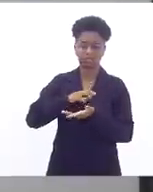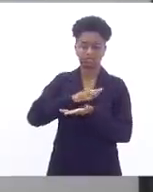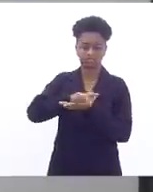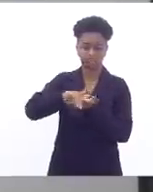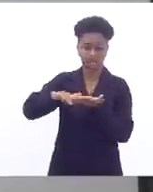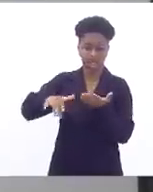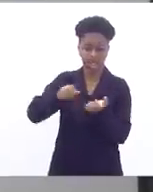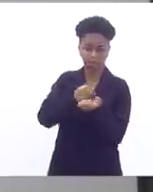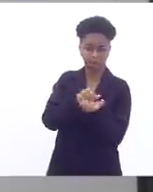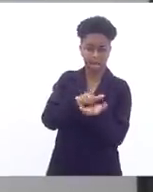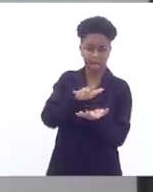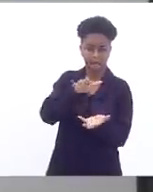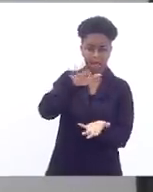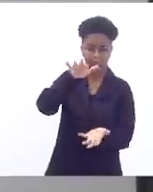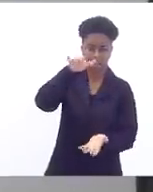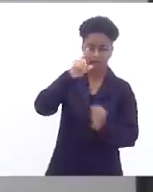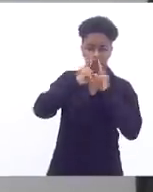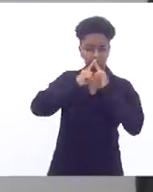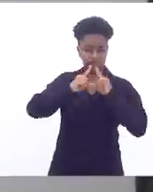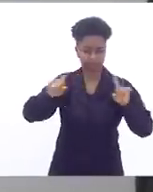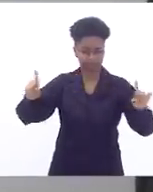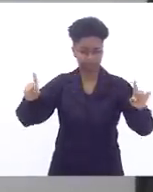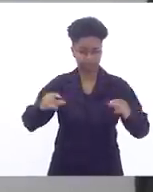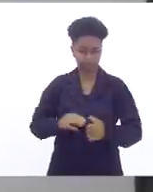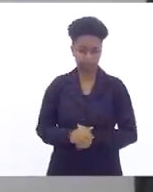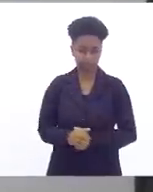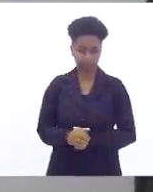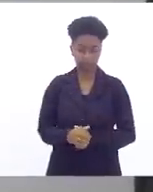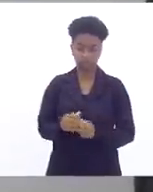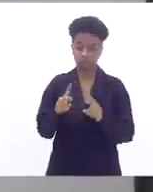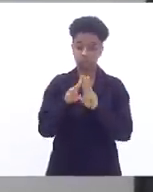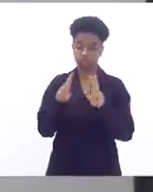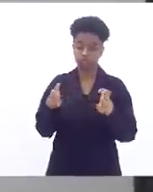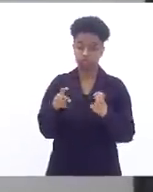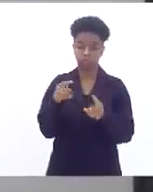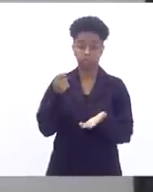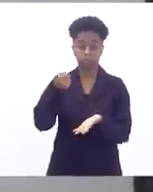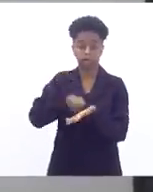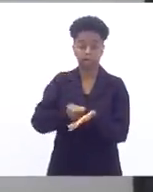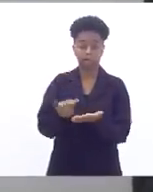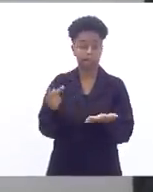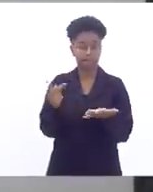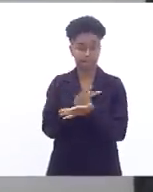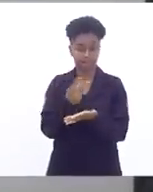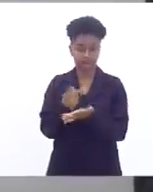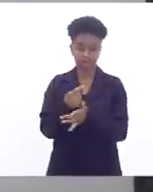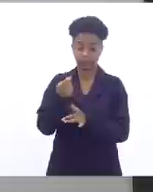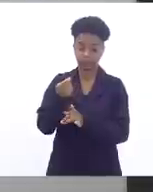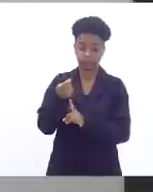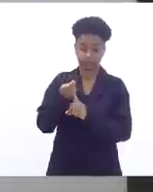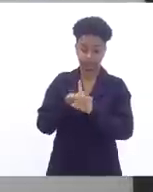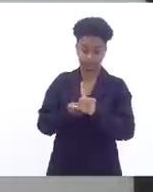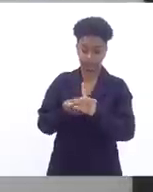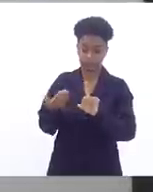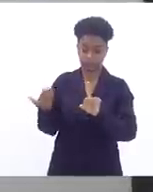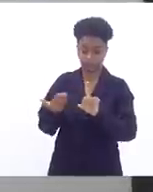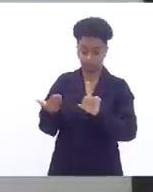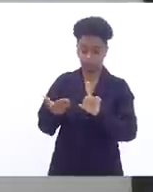significativo de reclamações sobre erro de pagamento de pensão deste mês